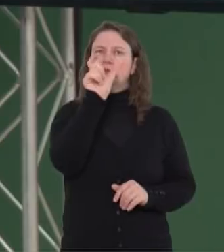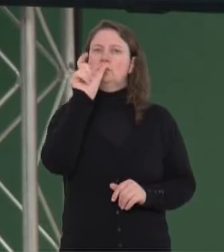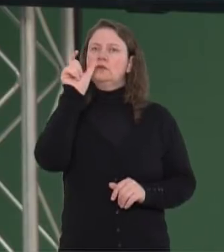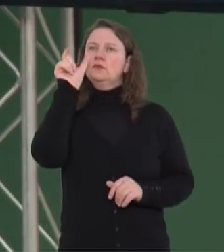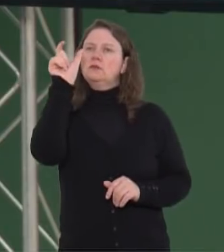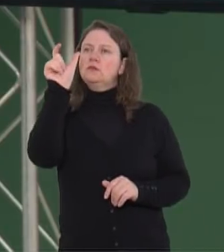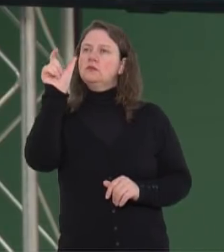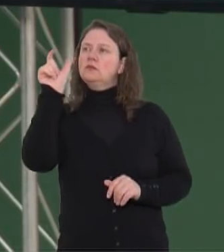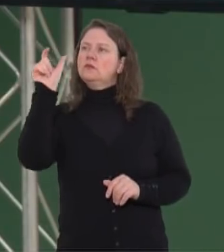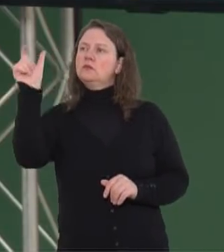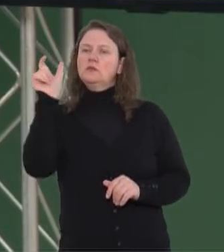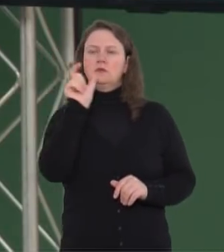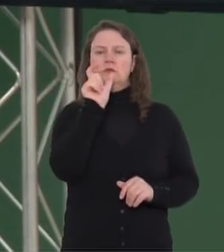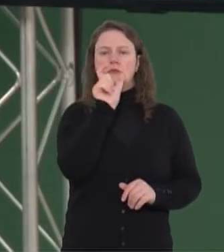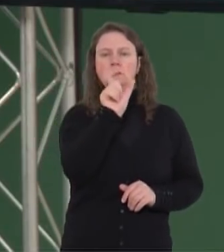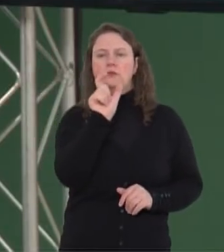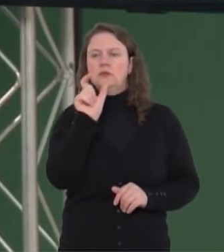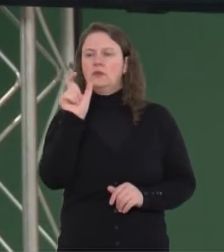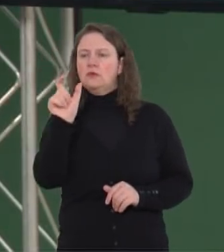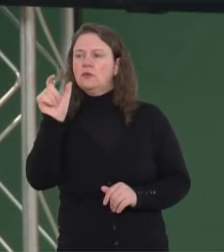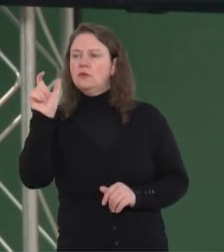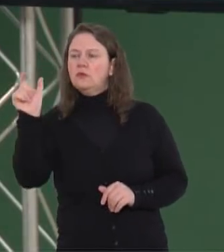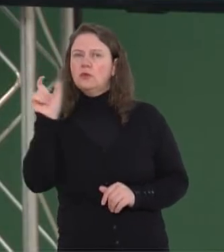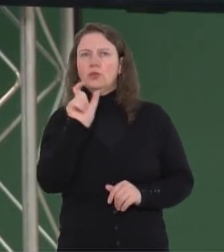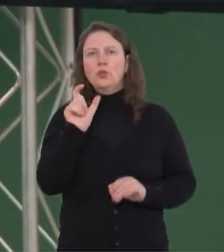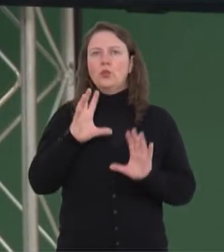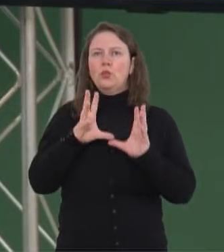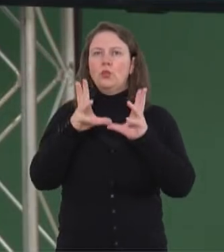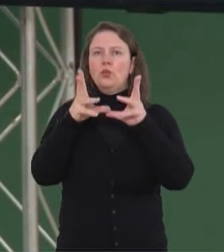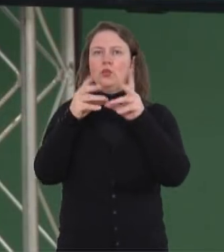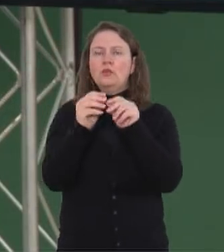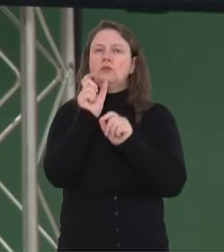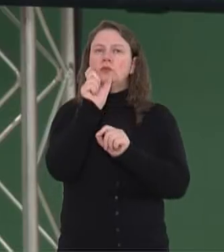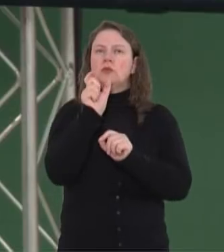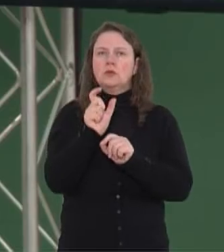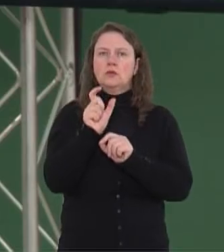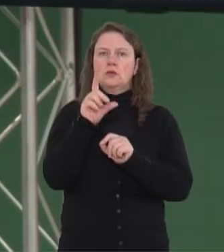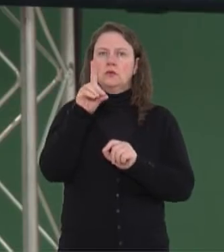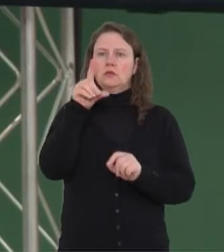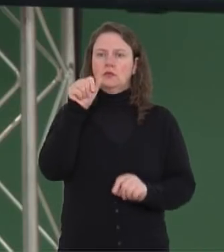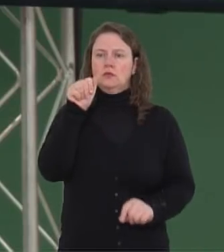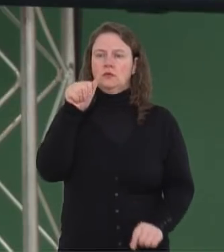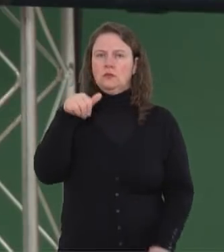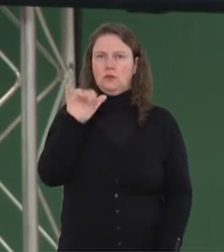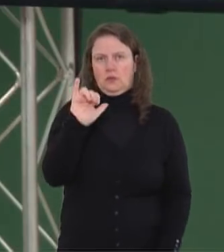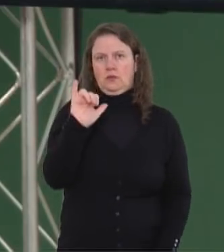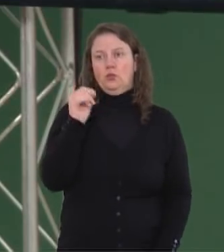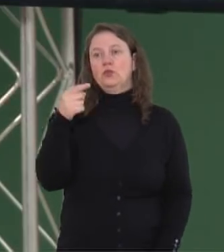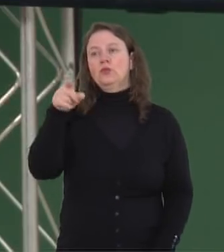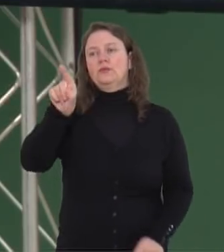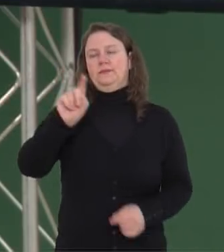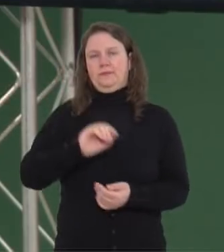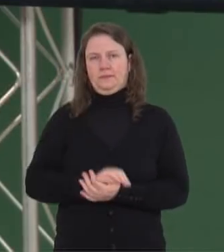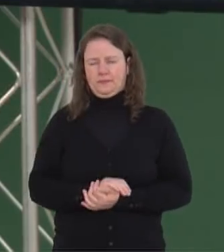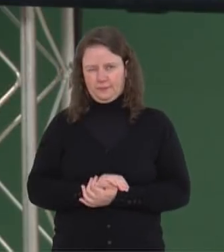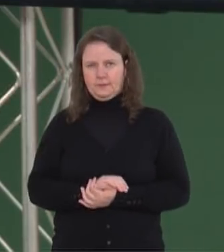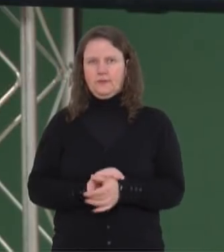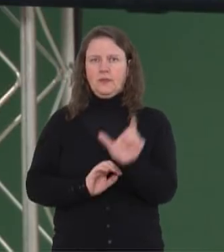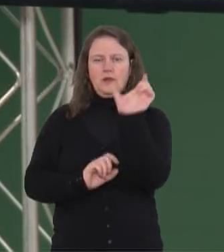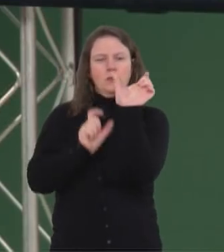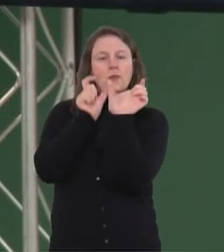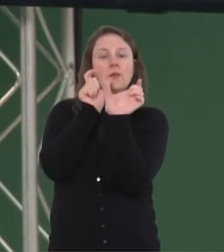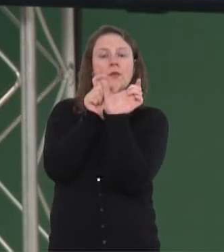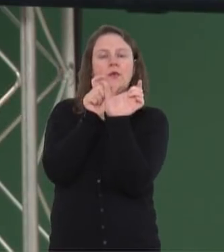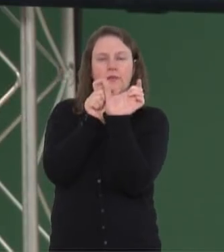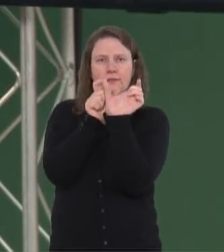Thursday, Sunday, todos eles vão ter a mesma terminação. Então, nós começamos o dia